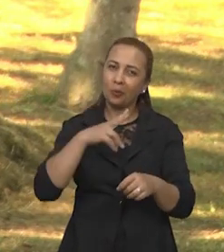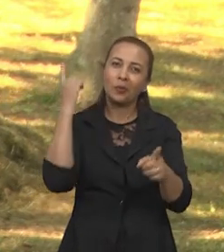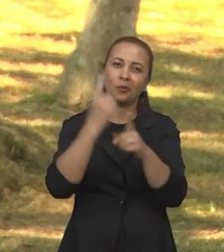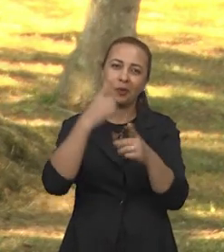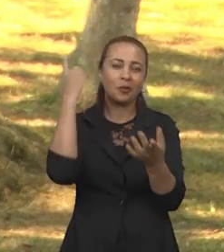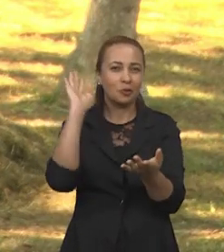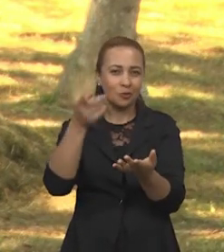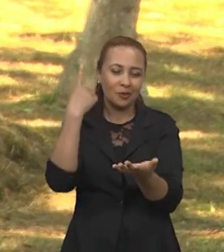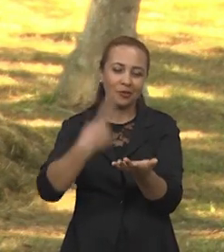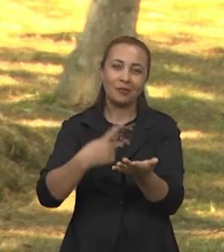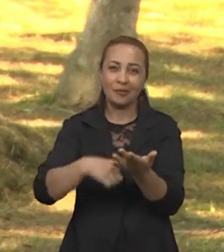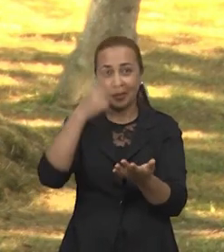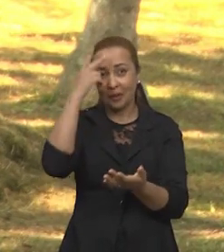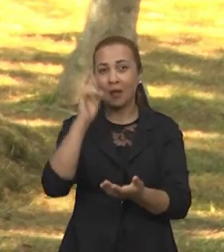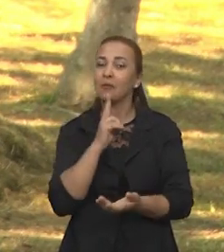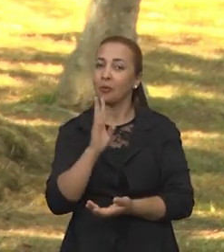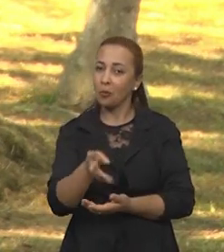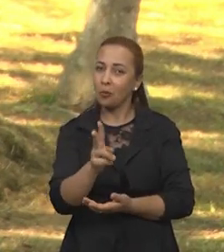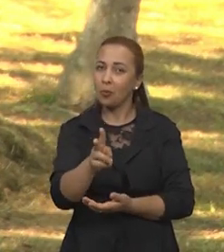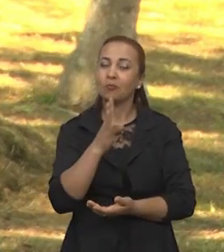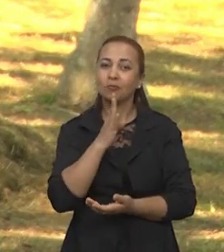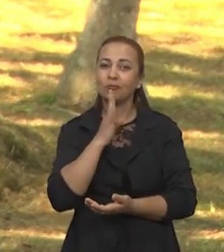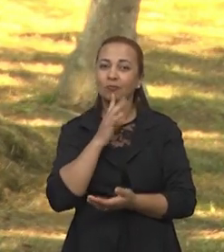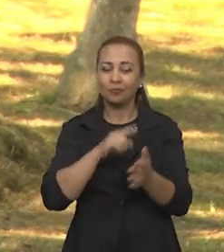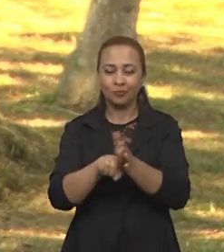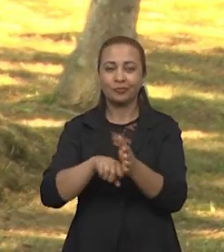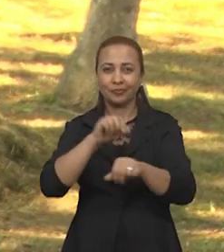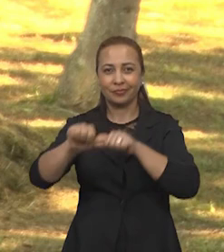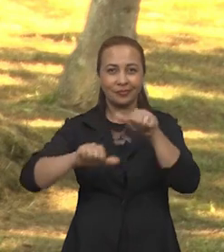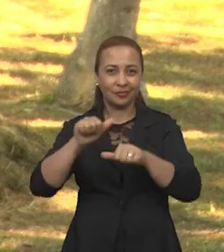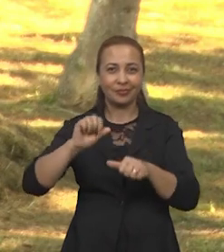um novo encontro marcado para continuar conhecendo as pesquisas